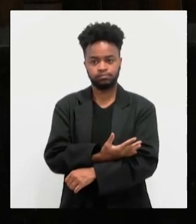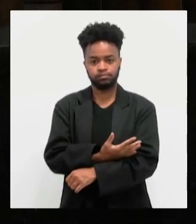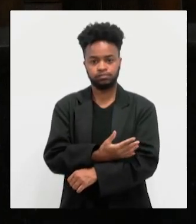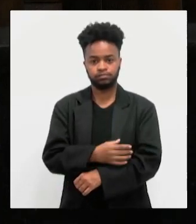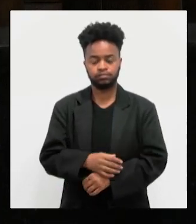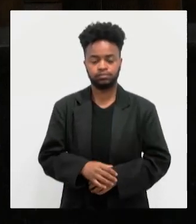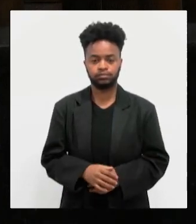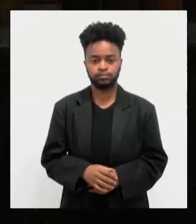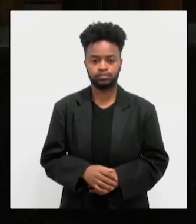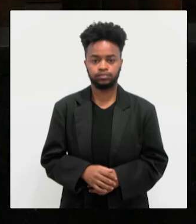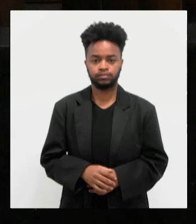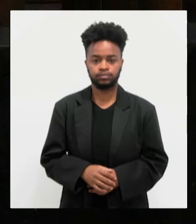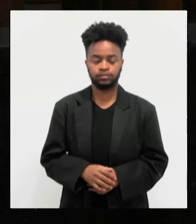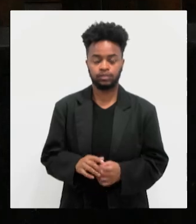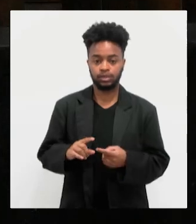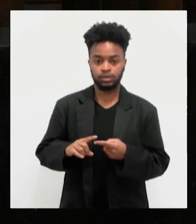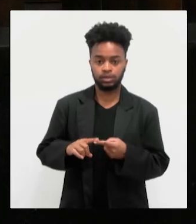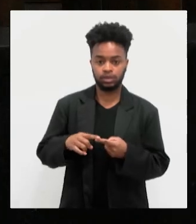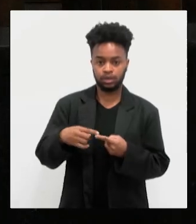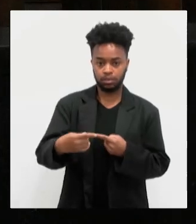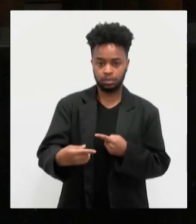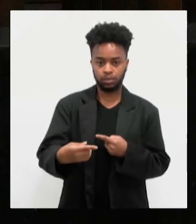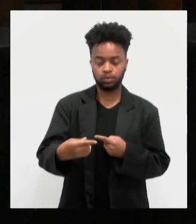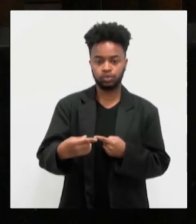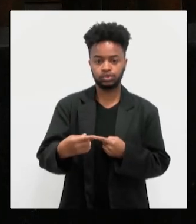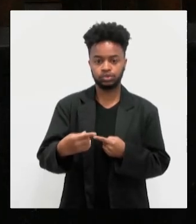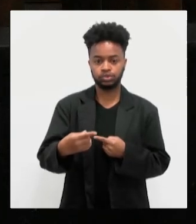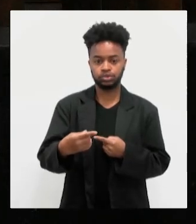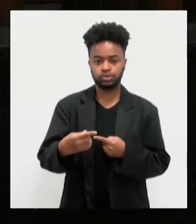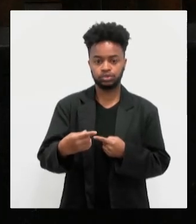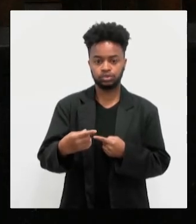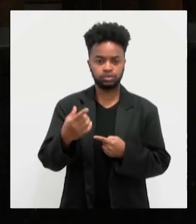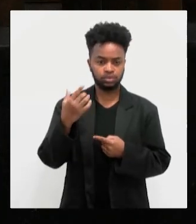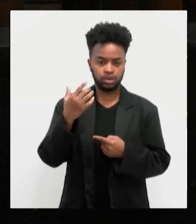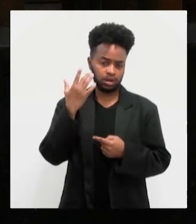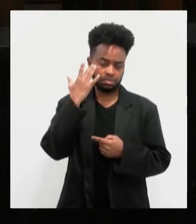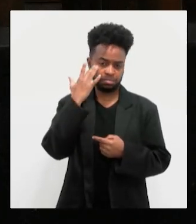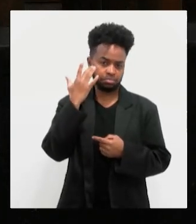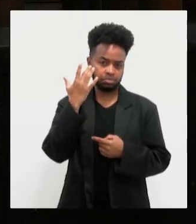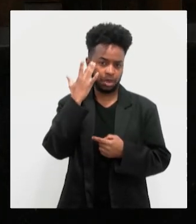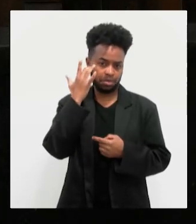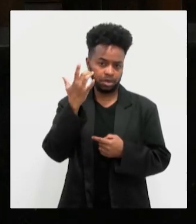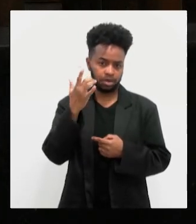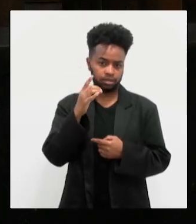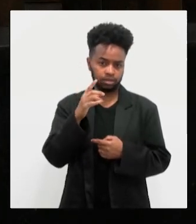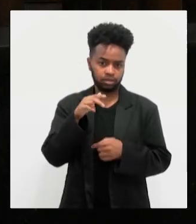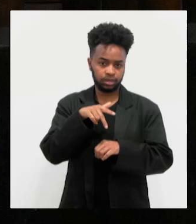logo após, dia seguinte da Páscoa,